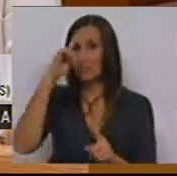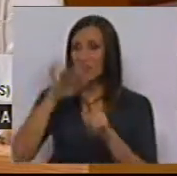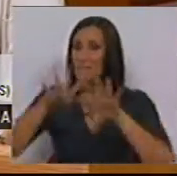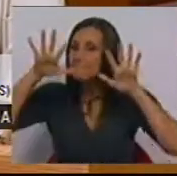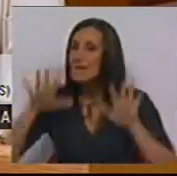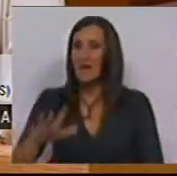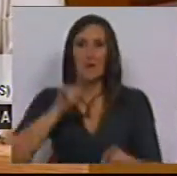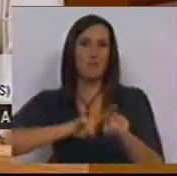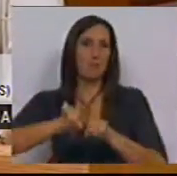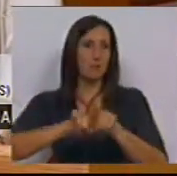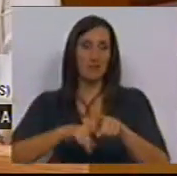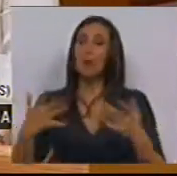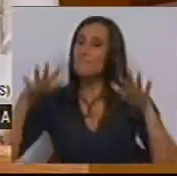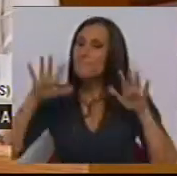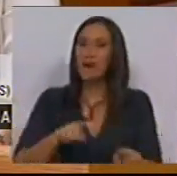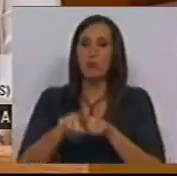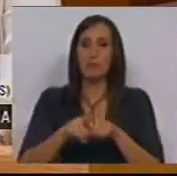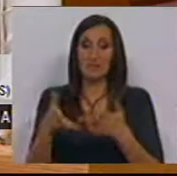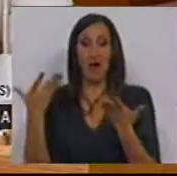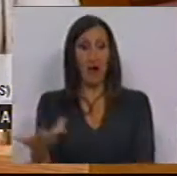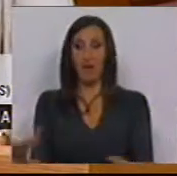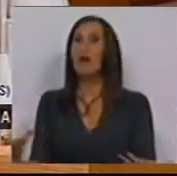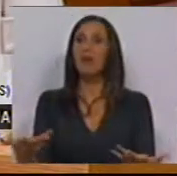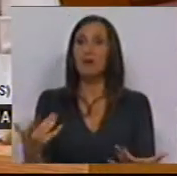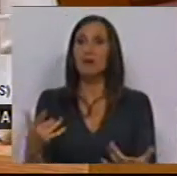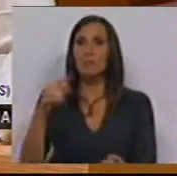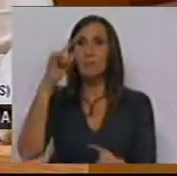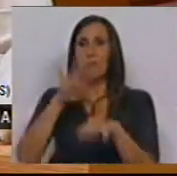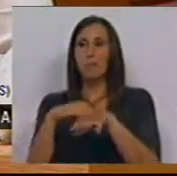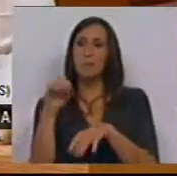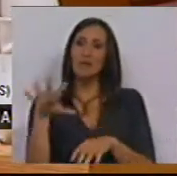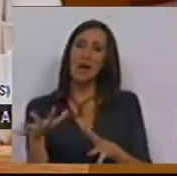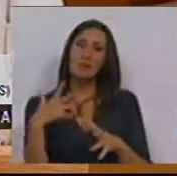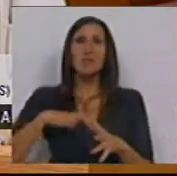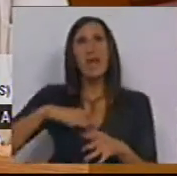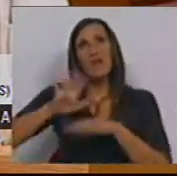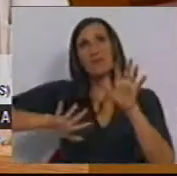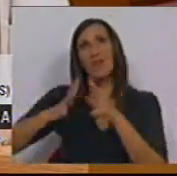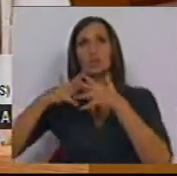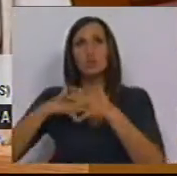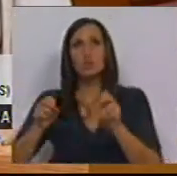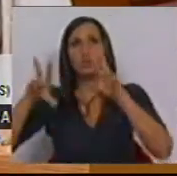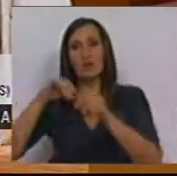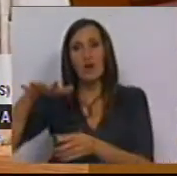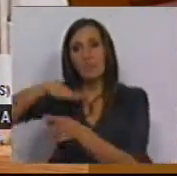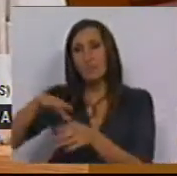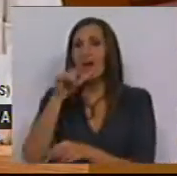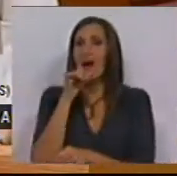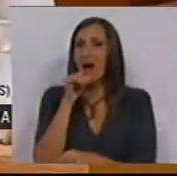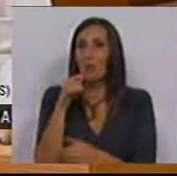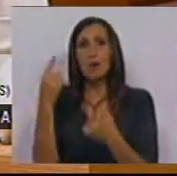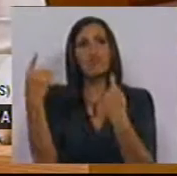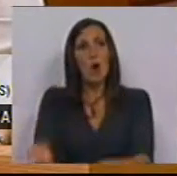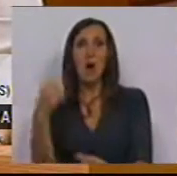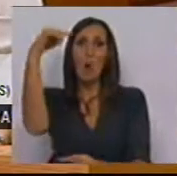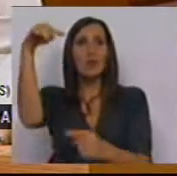uma política, a política em curso, diga-se, que é pretexto de uma reestruturação do setor da água, mas não faz